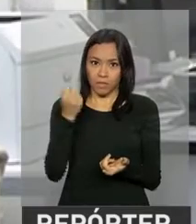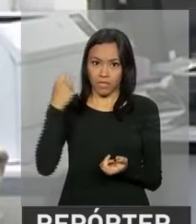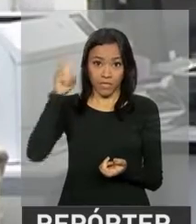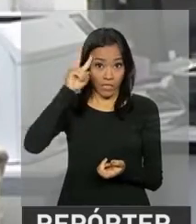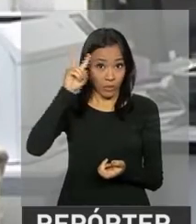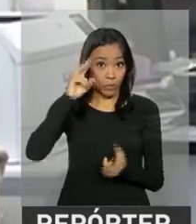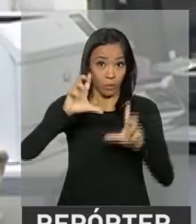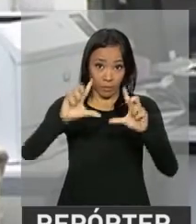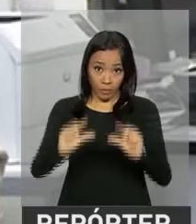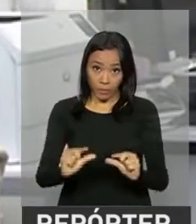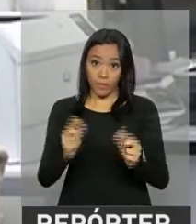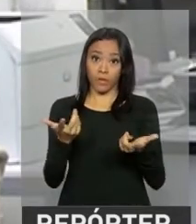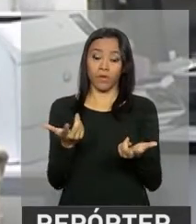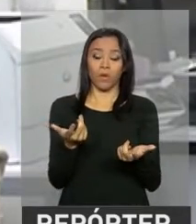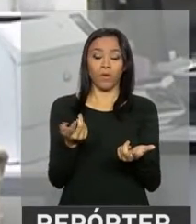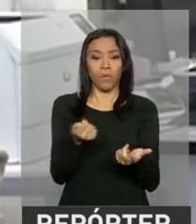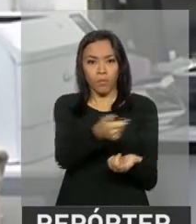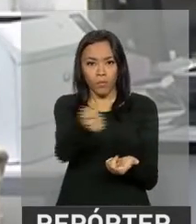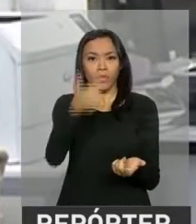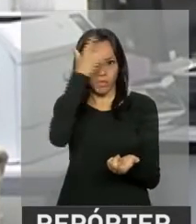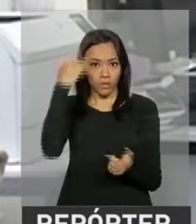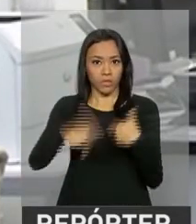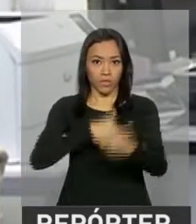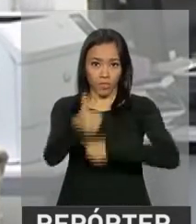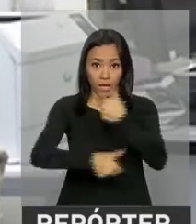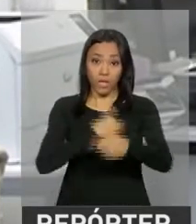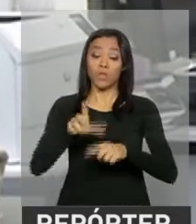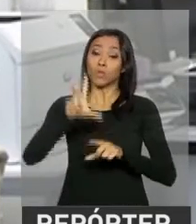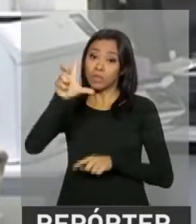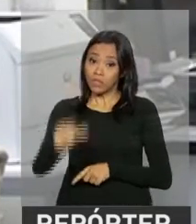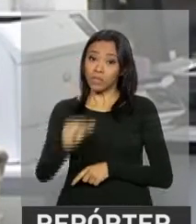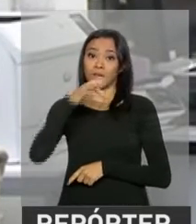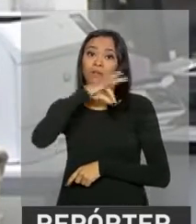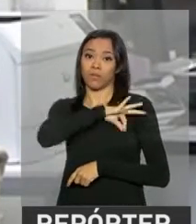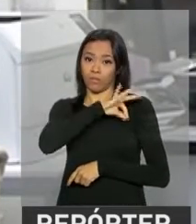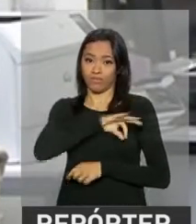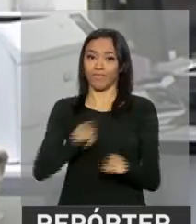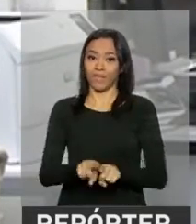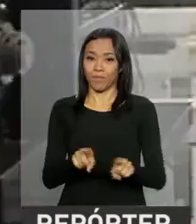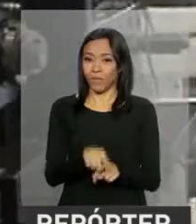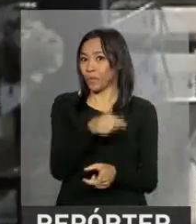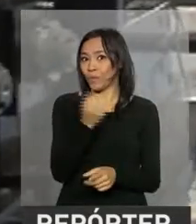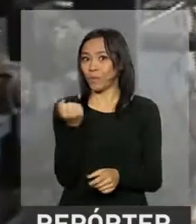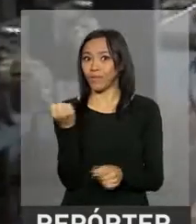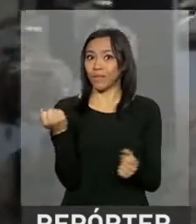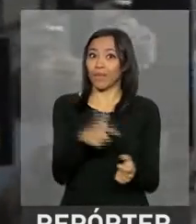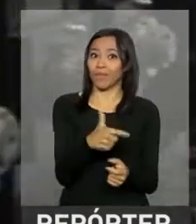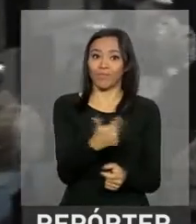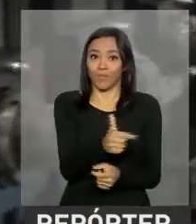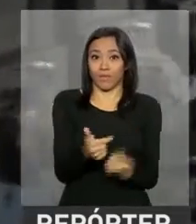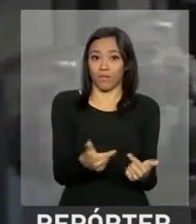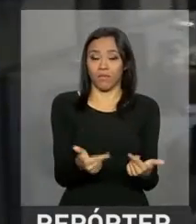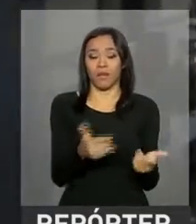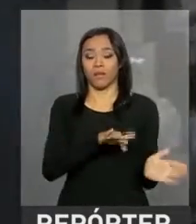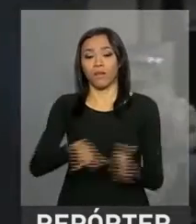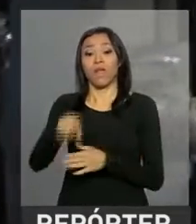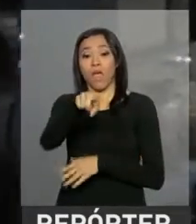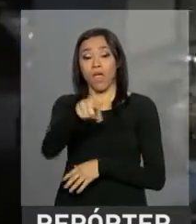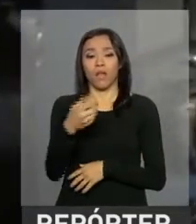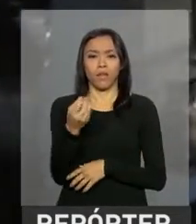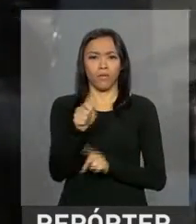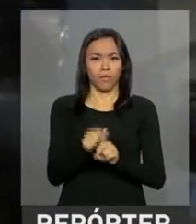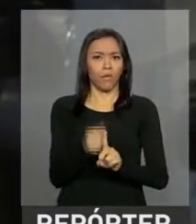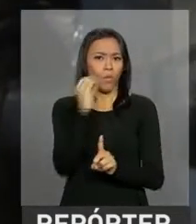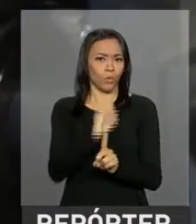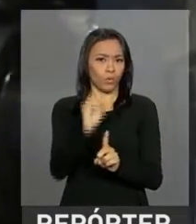- e e e também um salário reduzido do que não ter um emprego é que a firma aderiu em outubro do ano passado